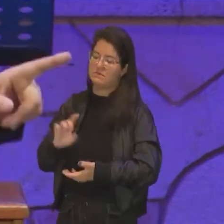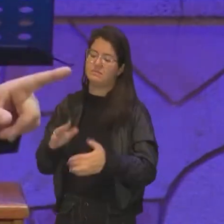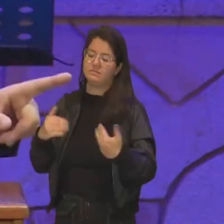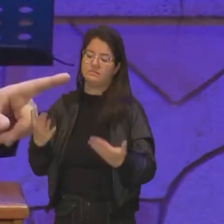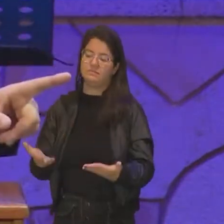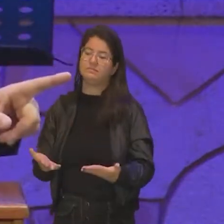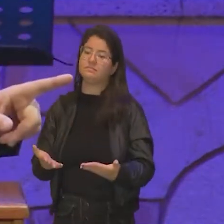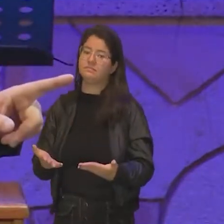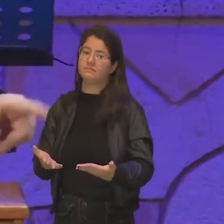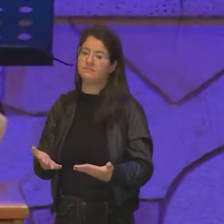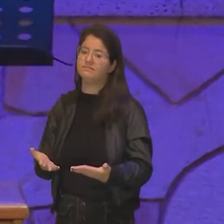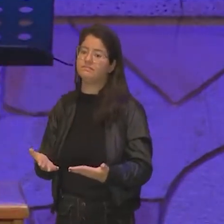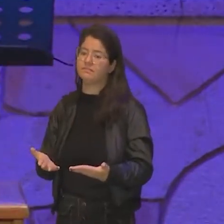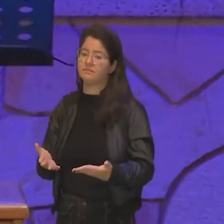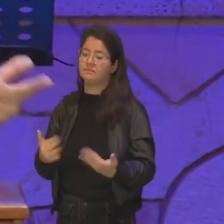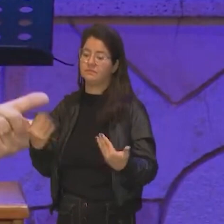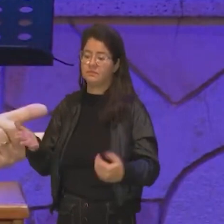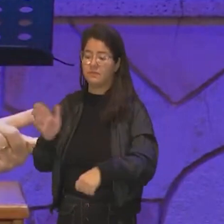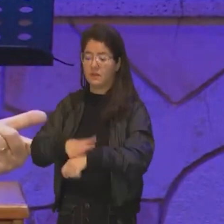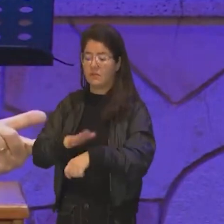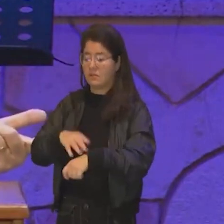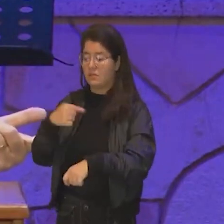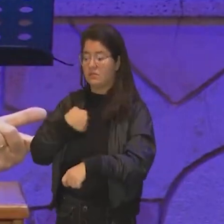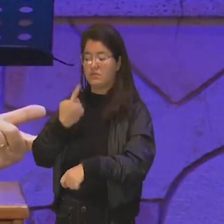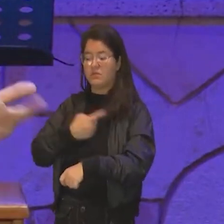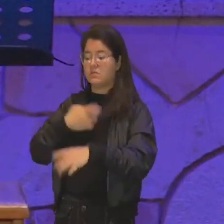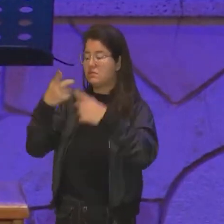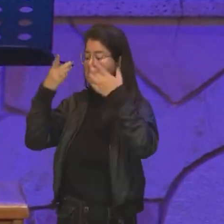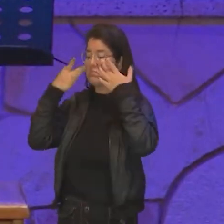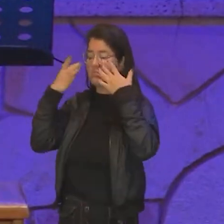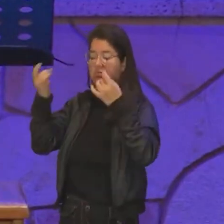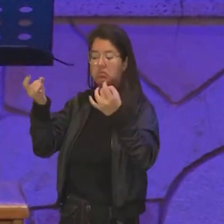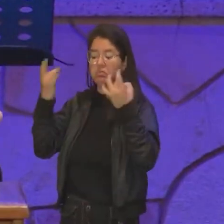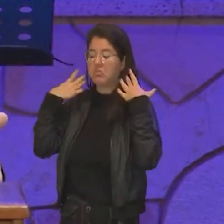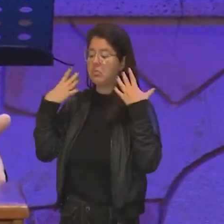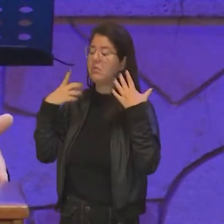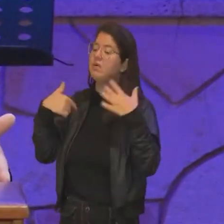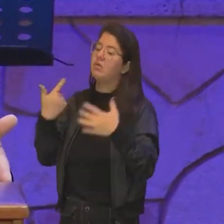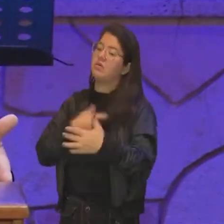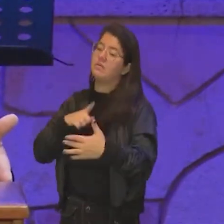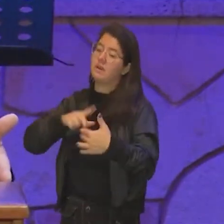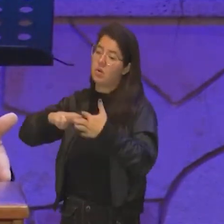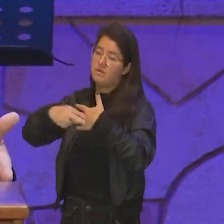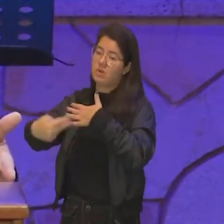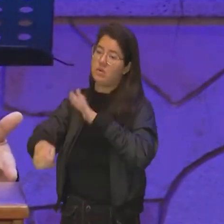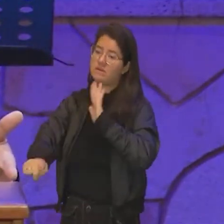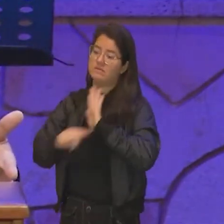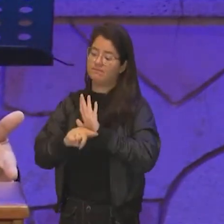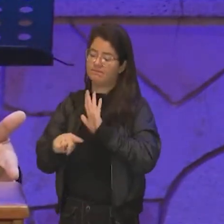que era me ouvir. E quando nós não ouvimos, nós colhemos os frutos negativos.